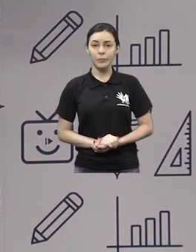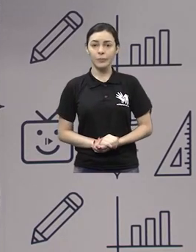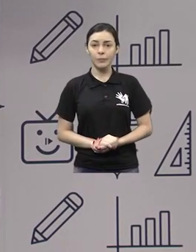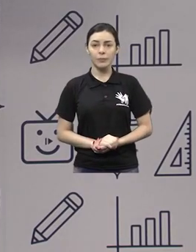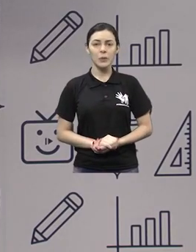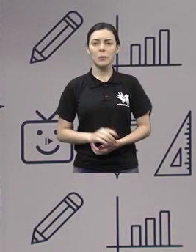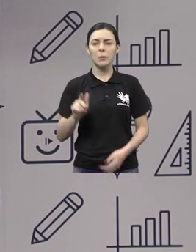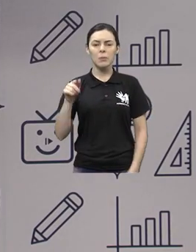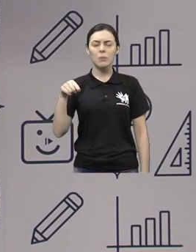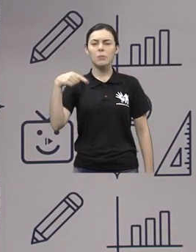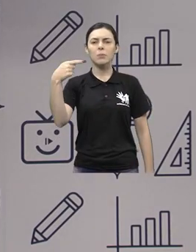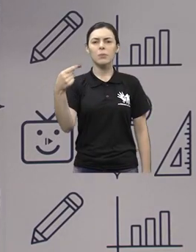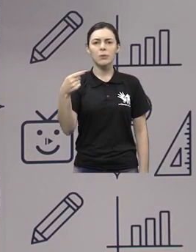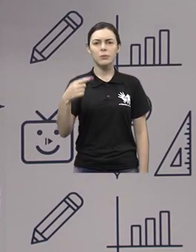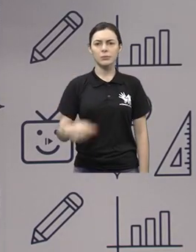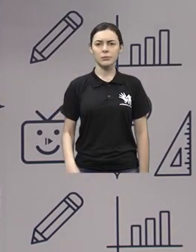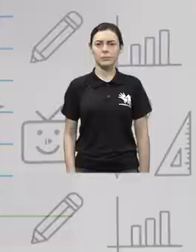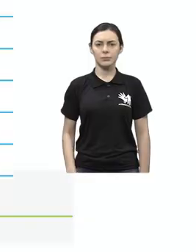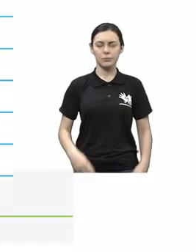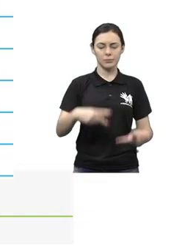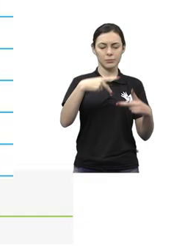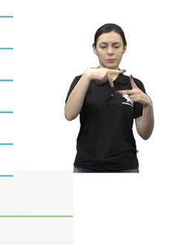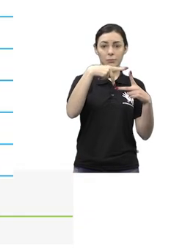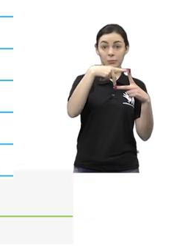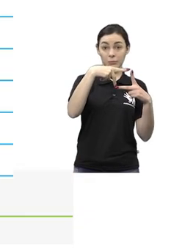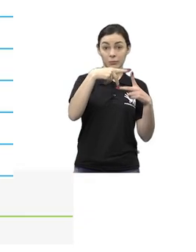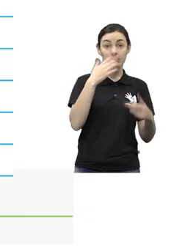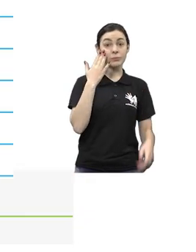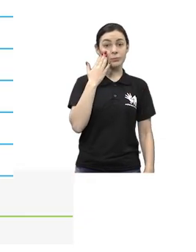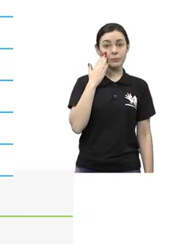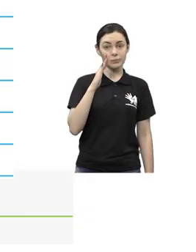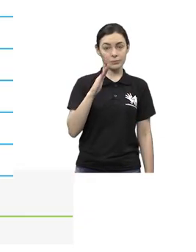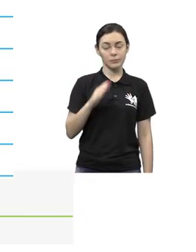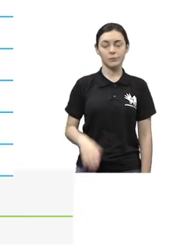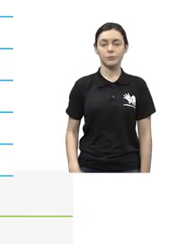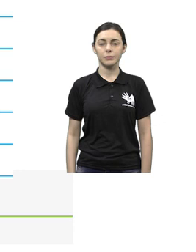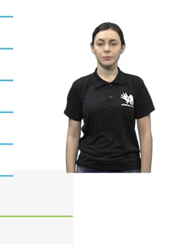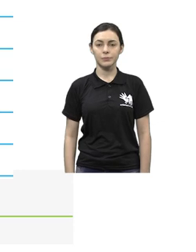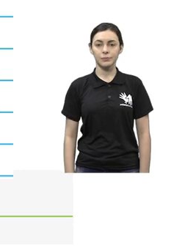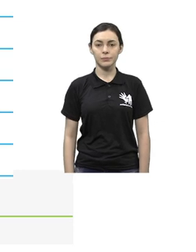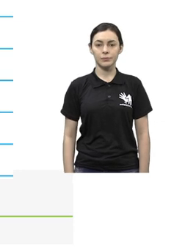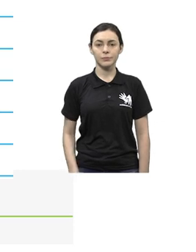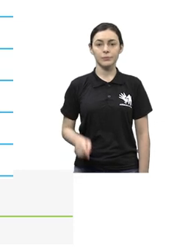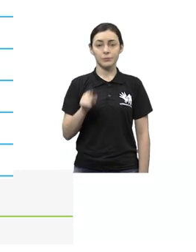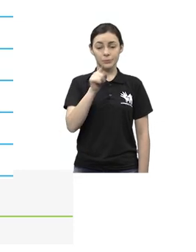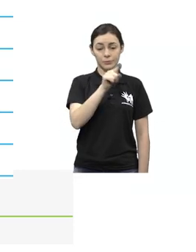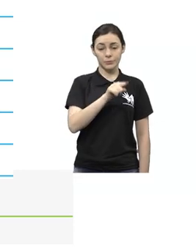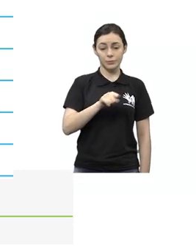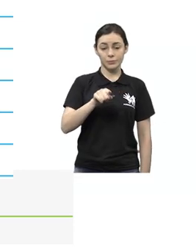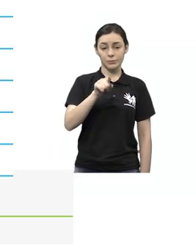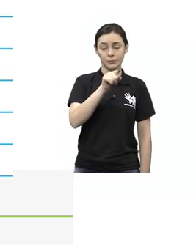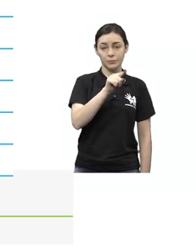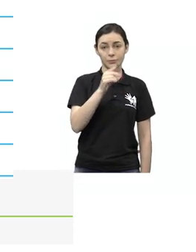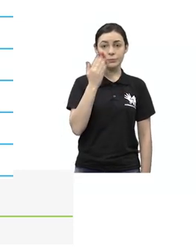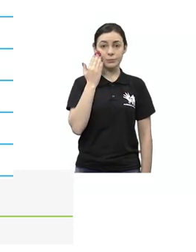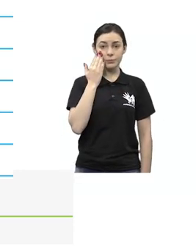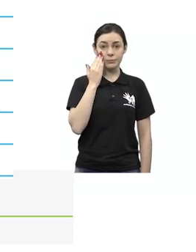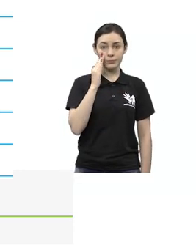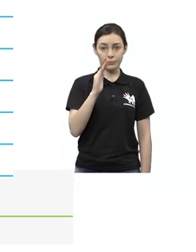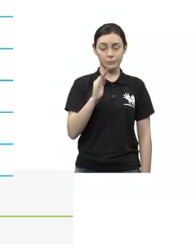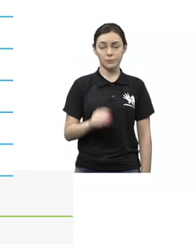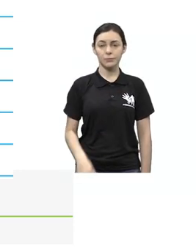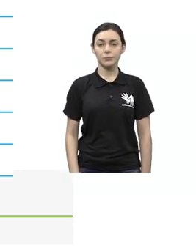elas deixaram para vocês? Então, agora o próximo é o quadrado azul, não é? O próximo é o